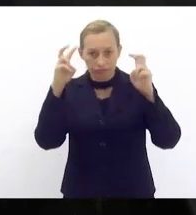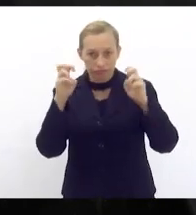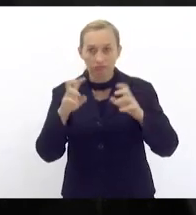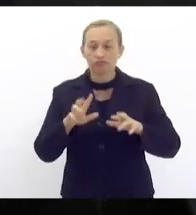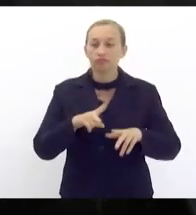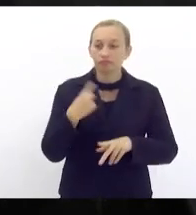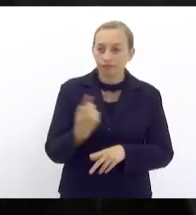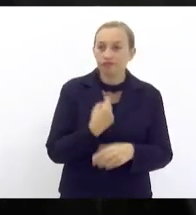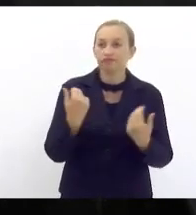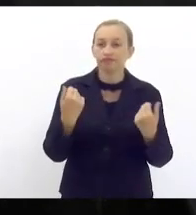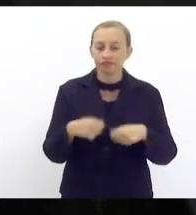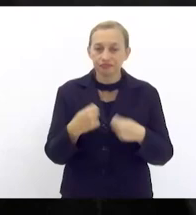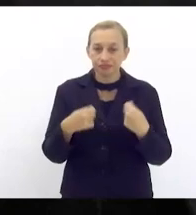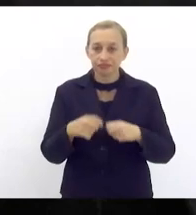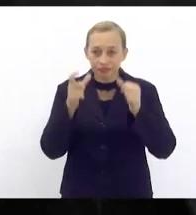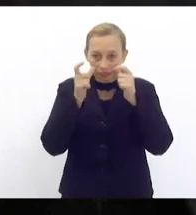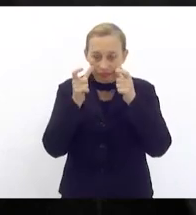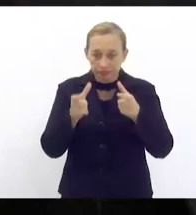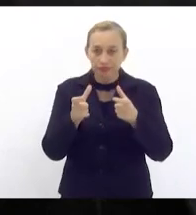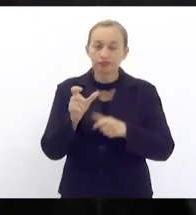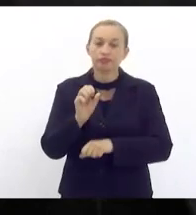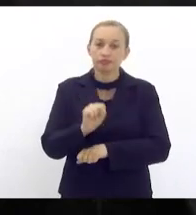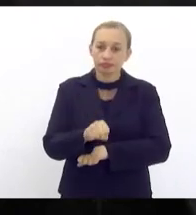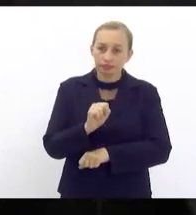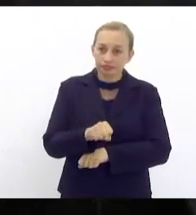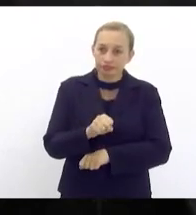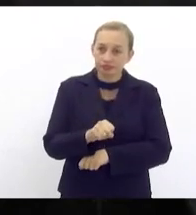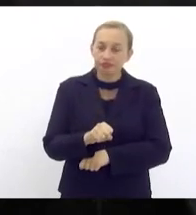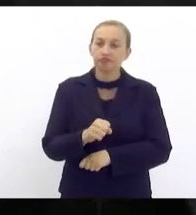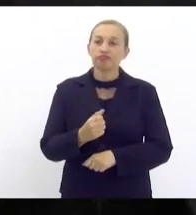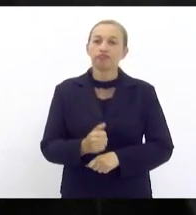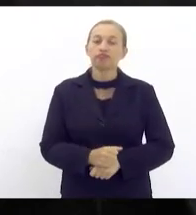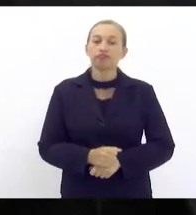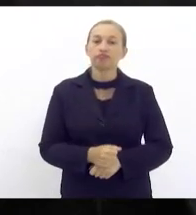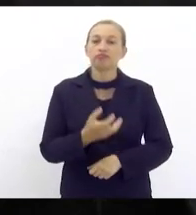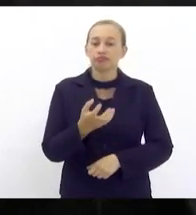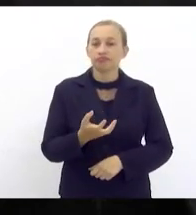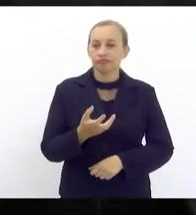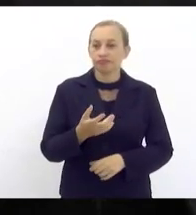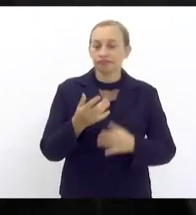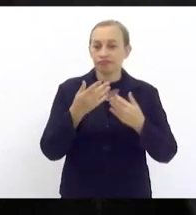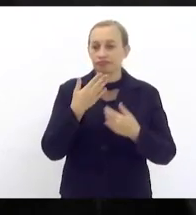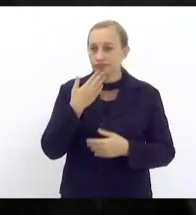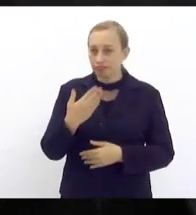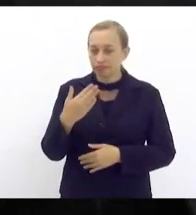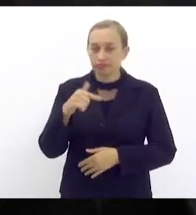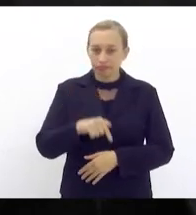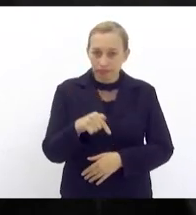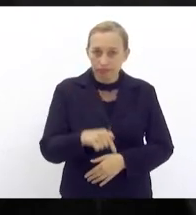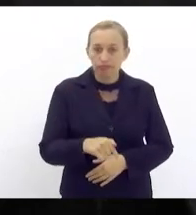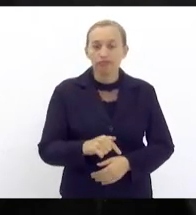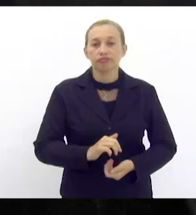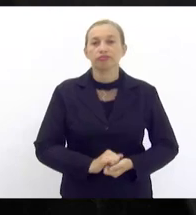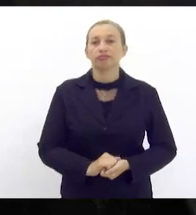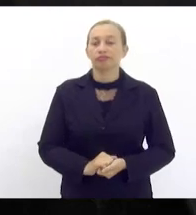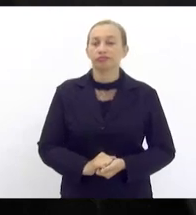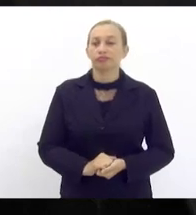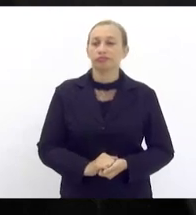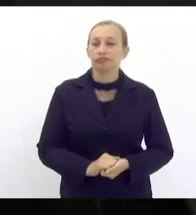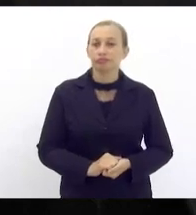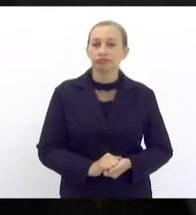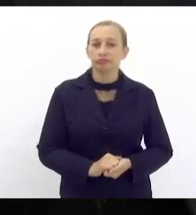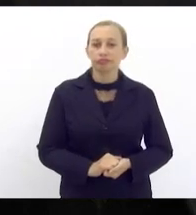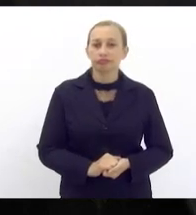nós precisamos estar atentos Sim nós precisamos Inclusive eu quero aqui fazer um clamor um pedido ao